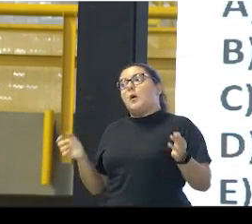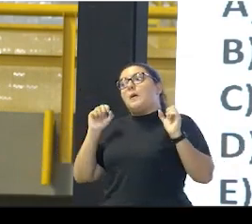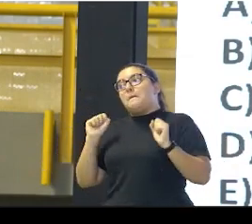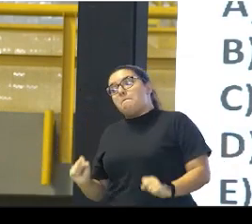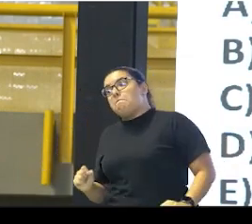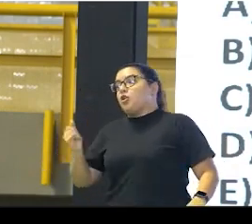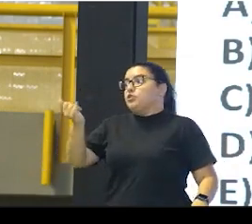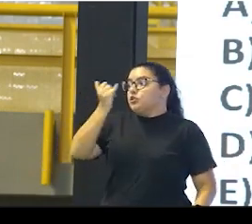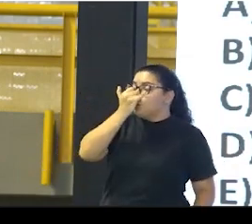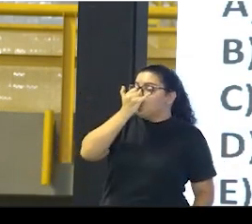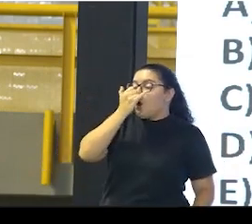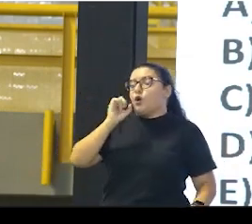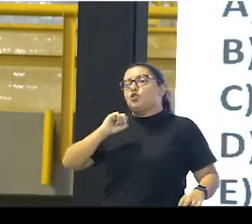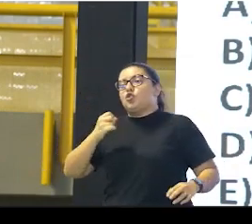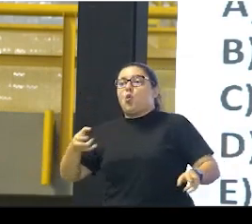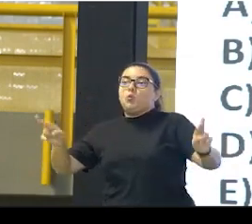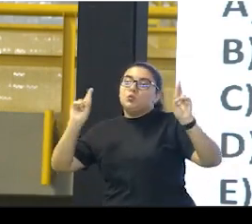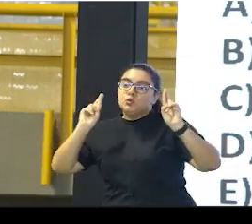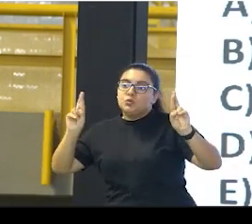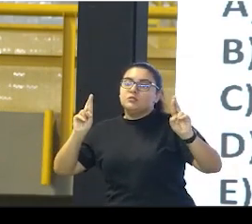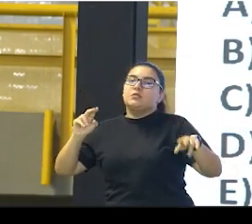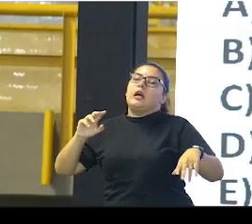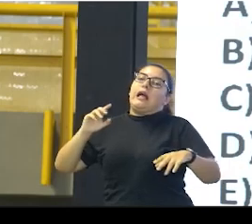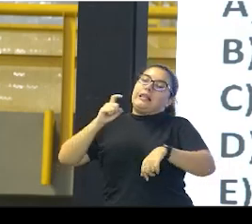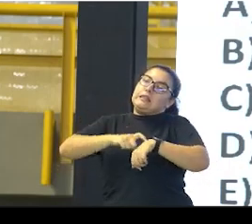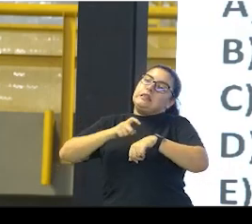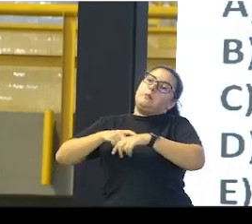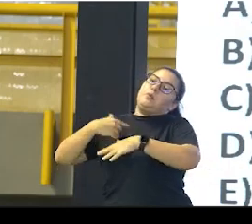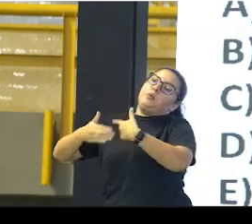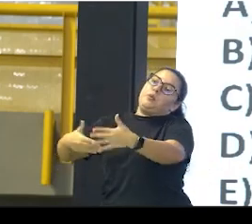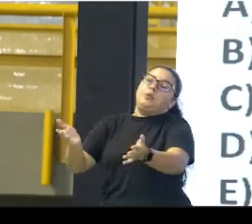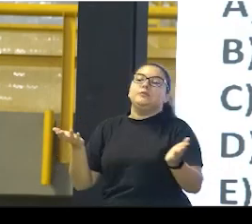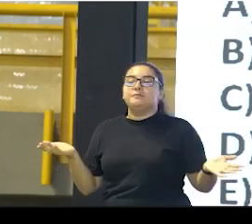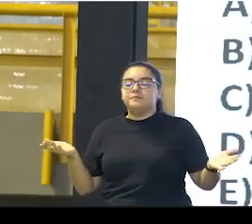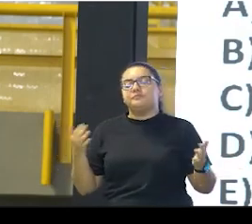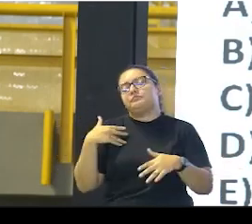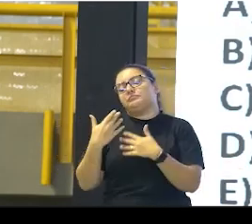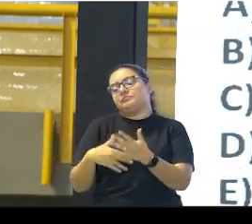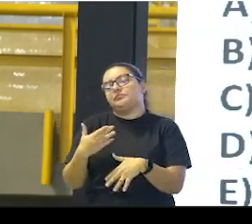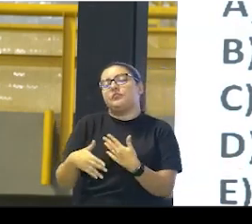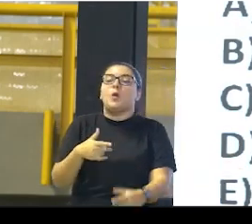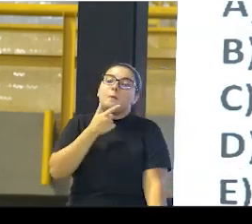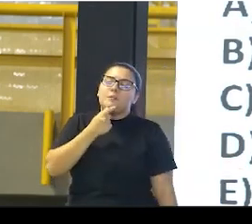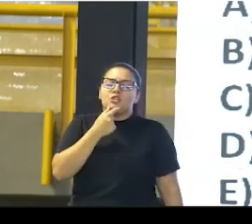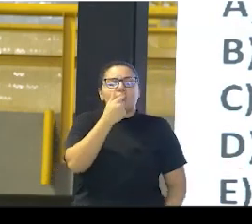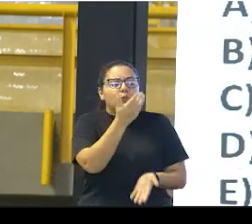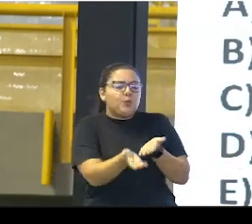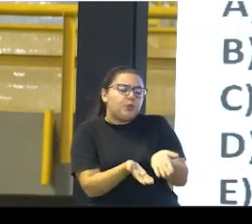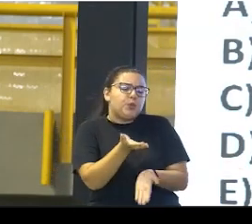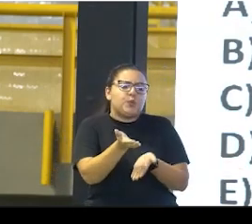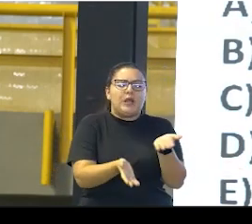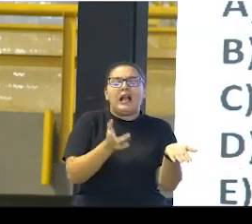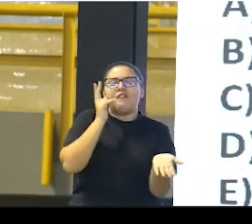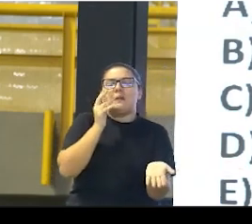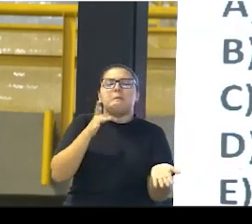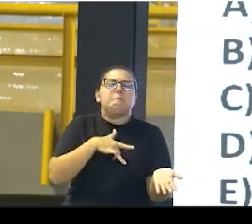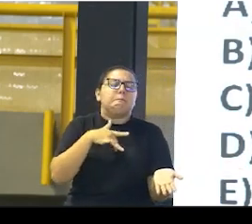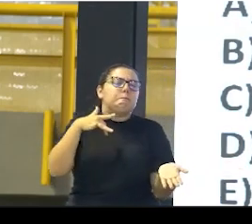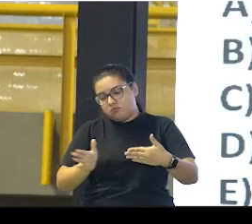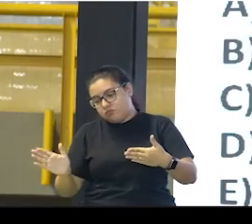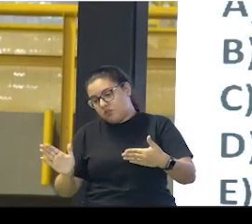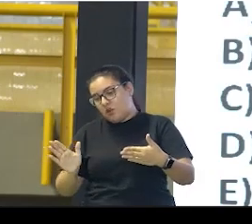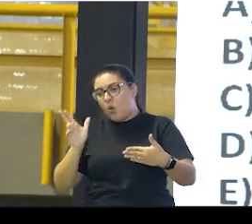muito tempo na grande maioria das questões, sem precisar decorar essas fórmulas ou as relações, porque você